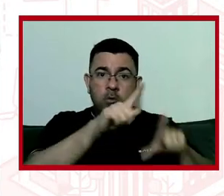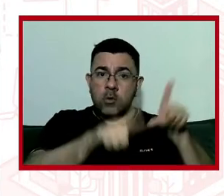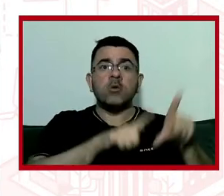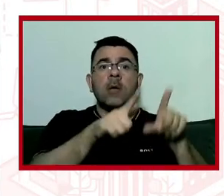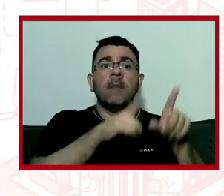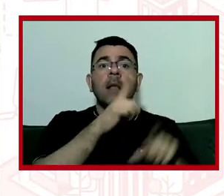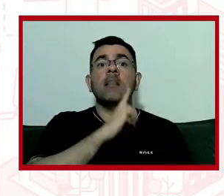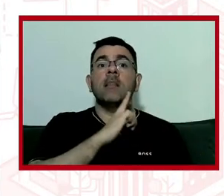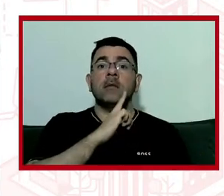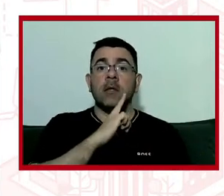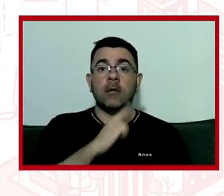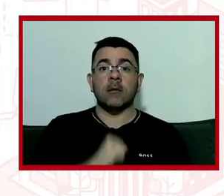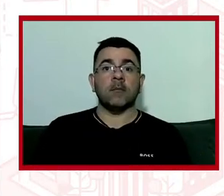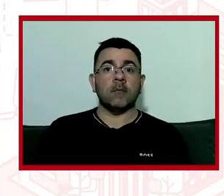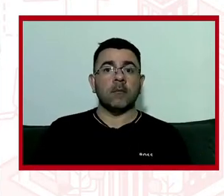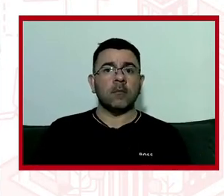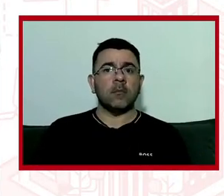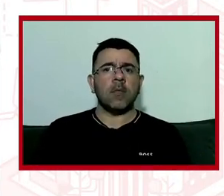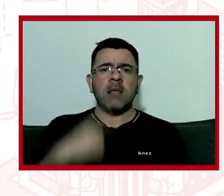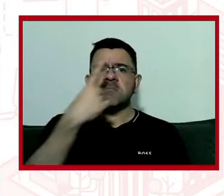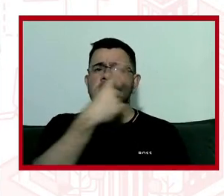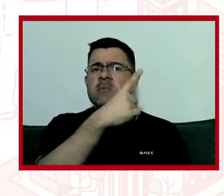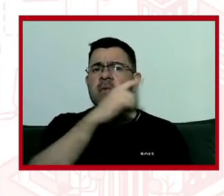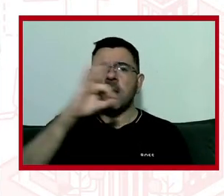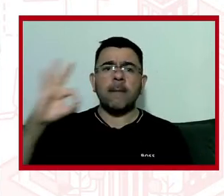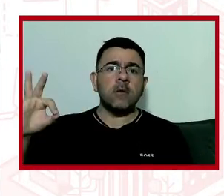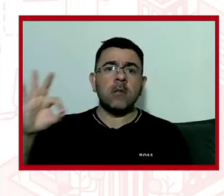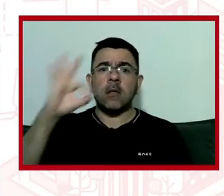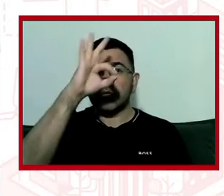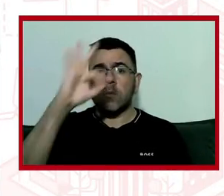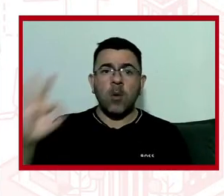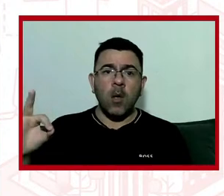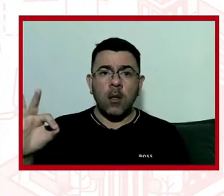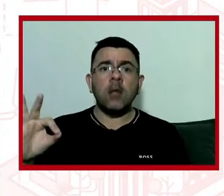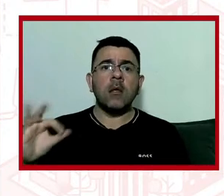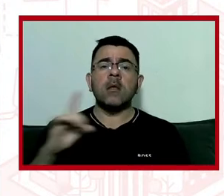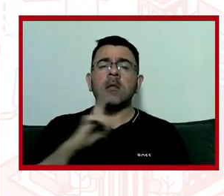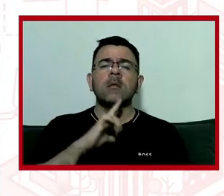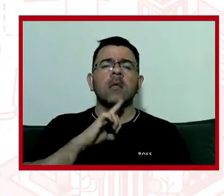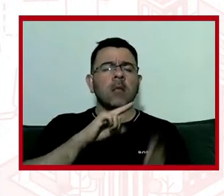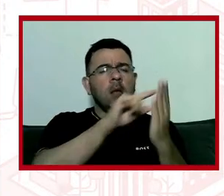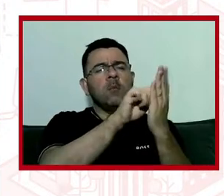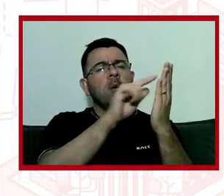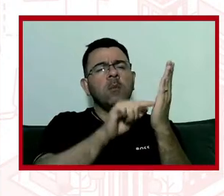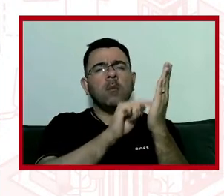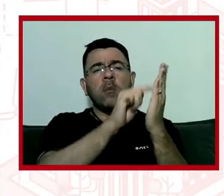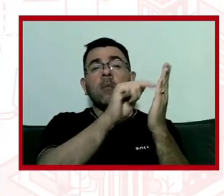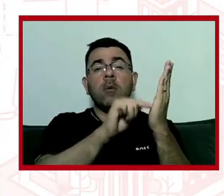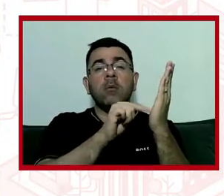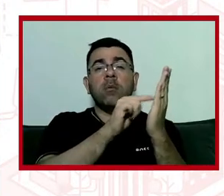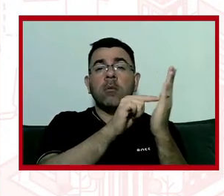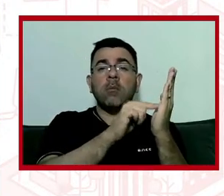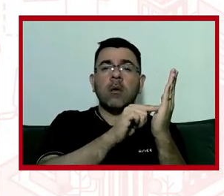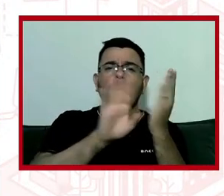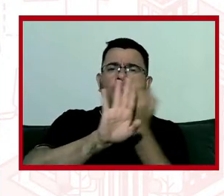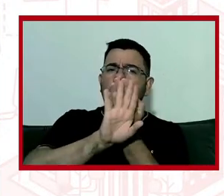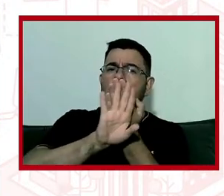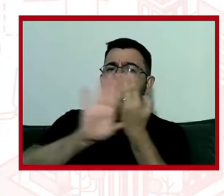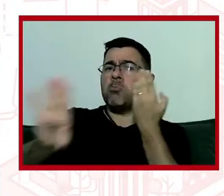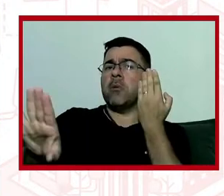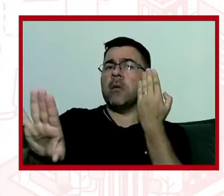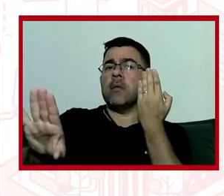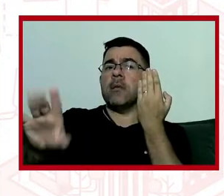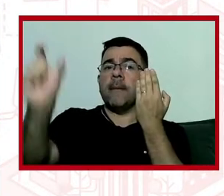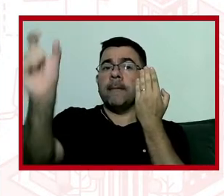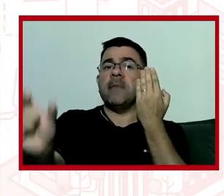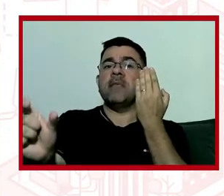gente tem praticamente 100% da população com cadastro digitalizado a gente não deixou nenhuma pessoa para trás porque Lembrando